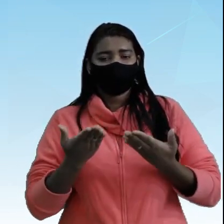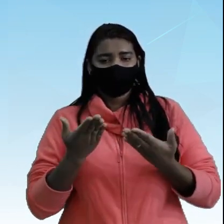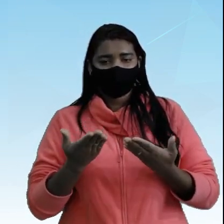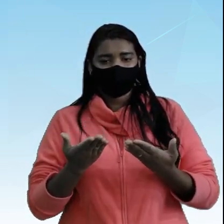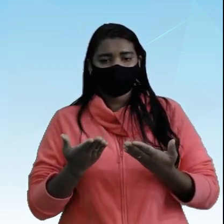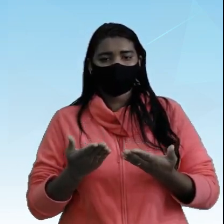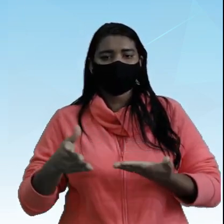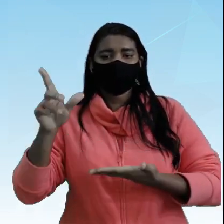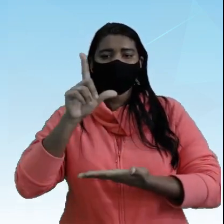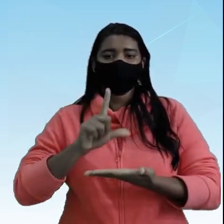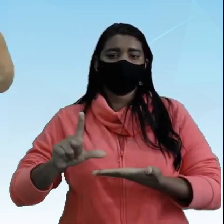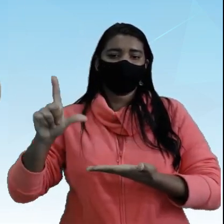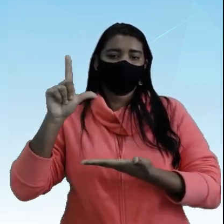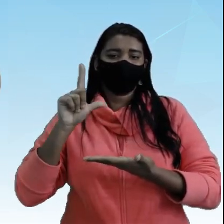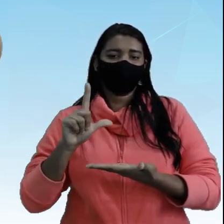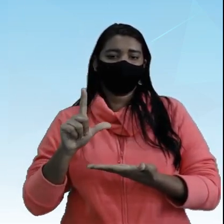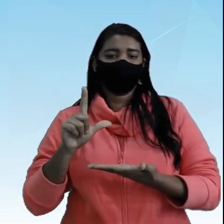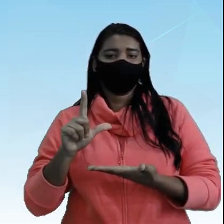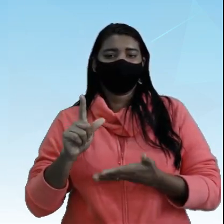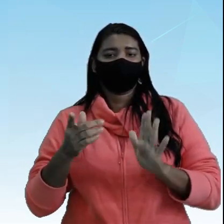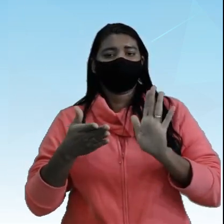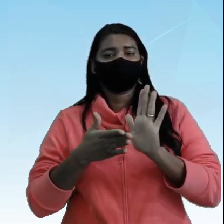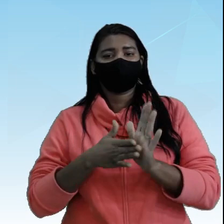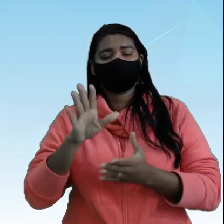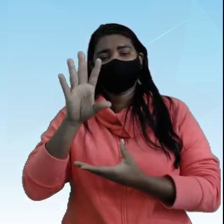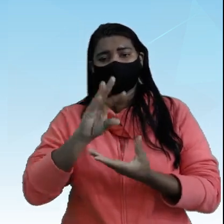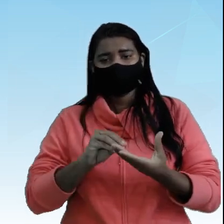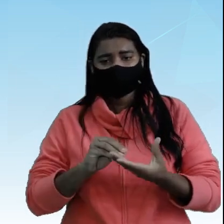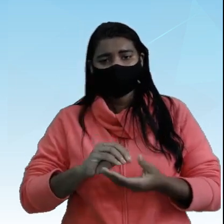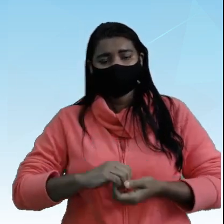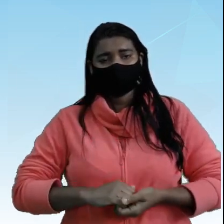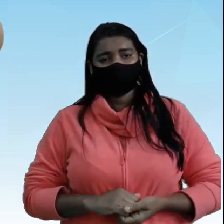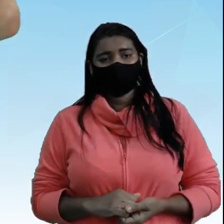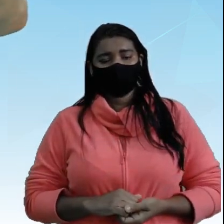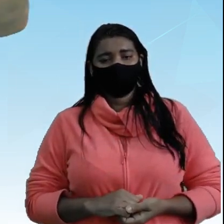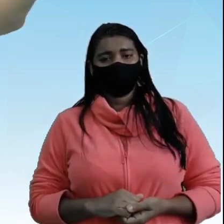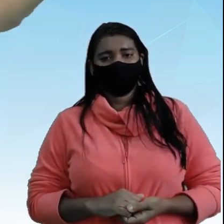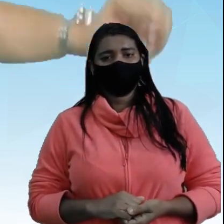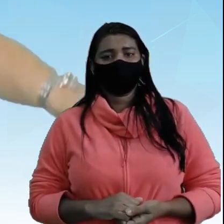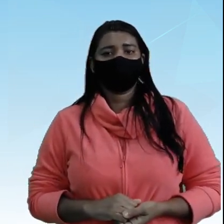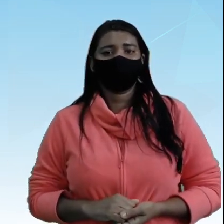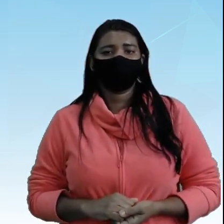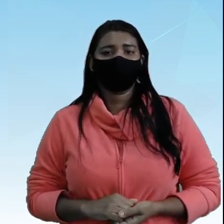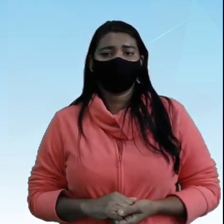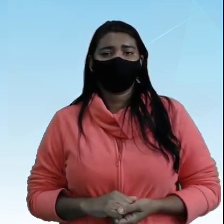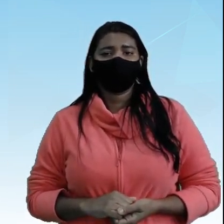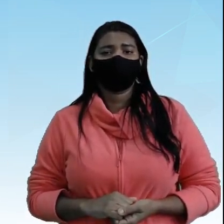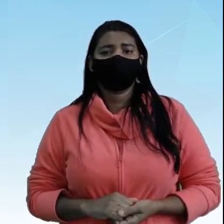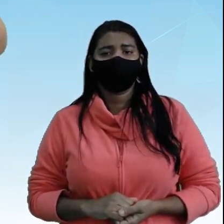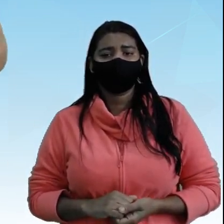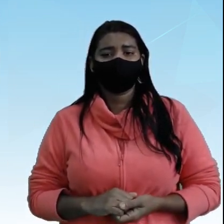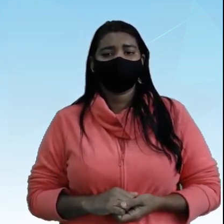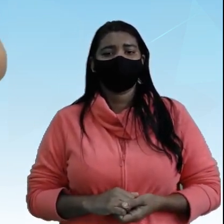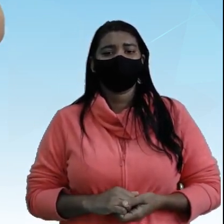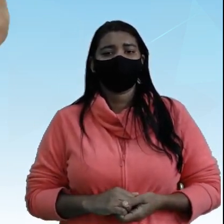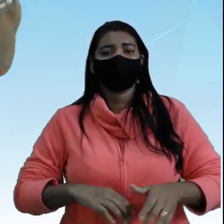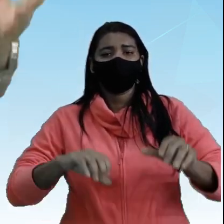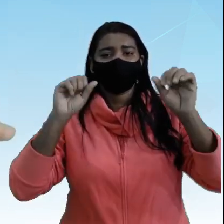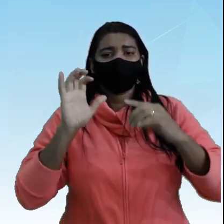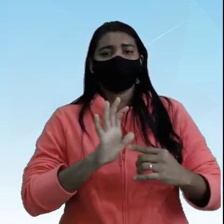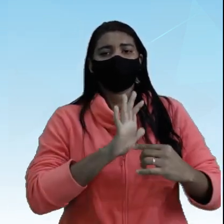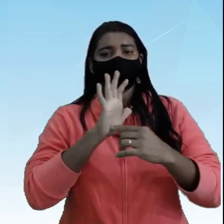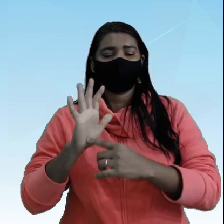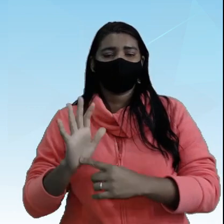a literatura, a própria repetição. Muitas vezes a gente repete uma palavra, uma